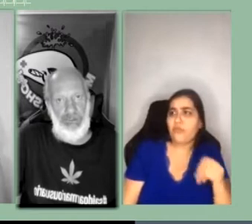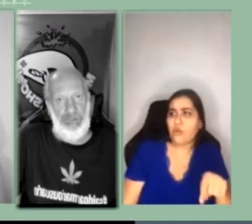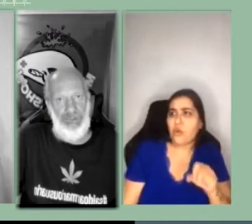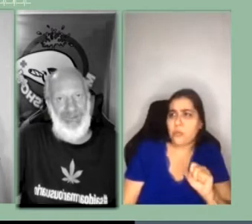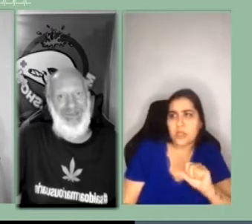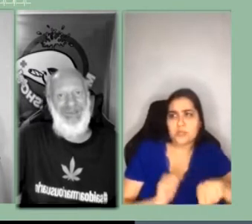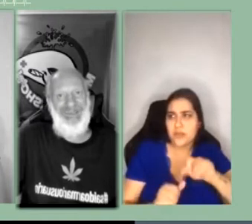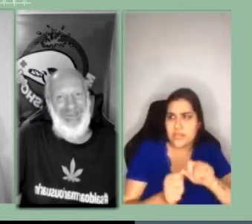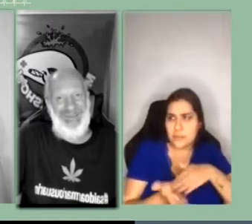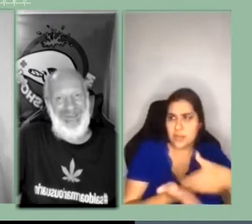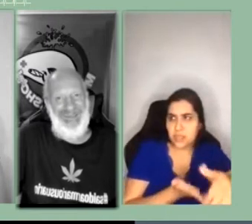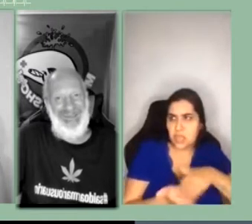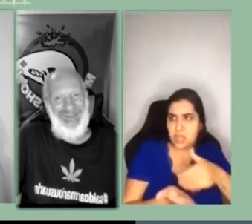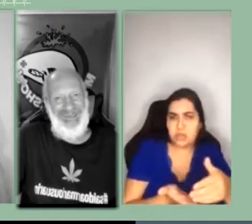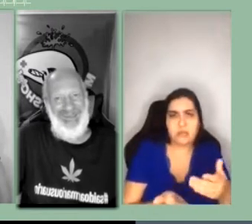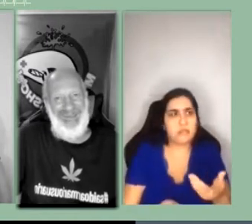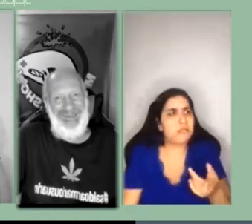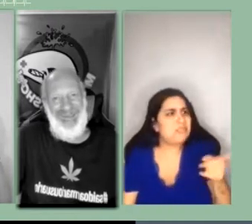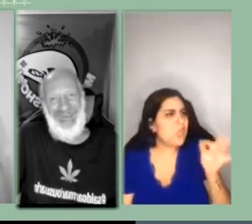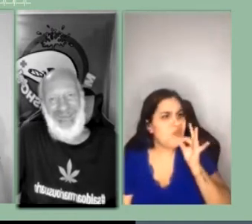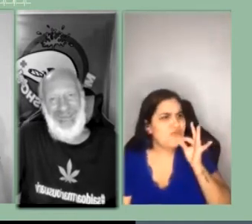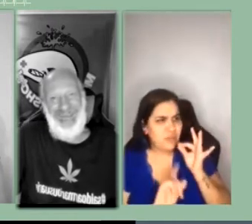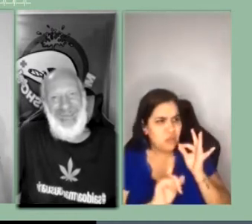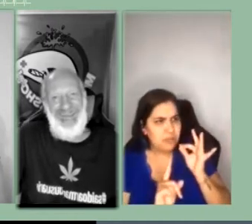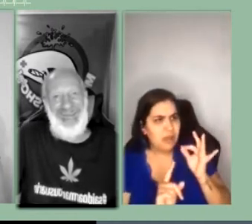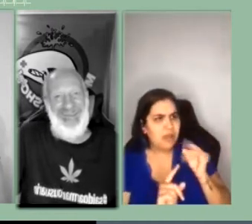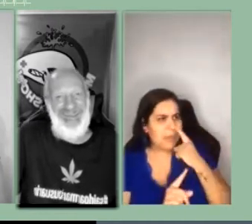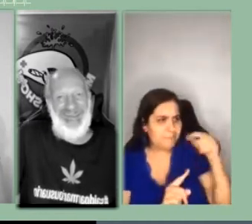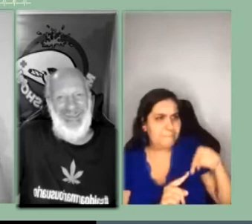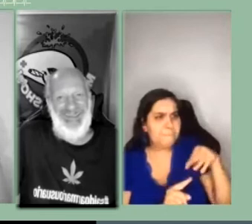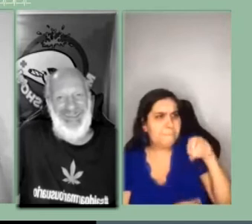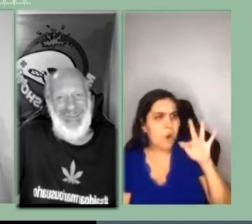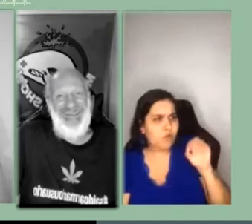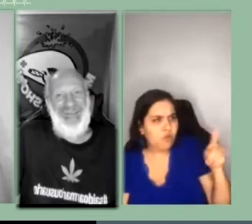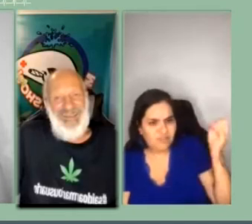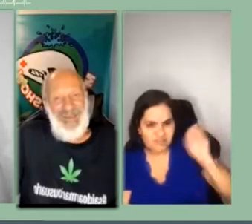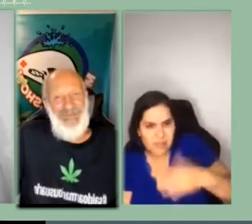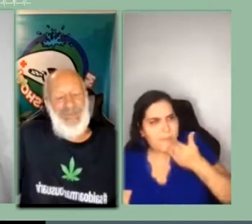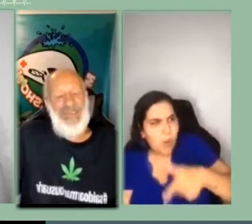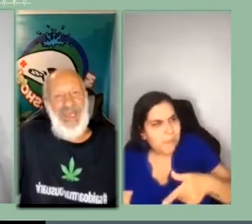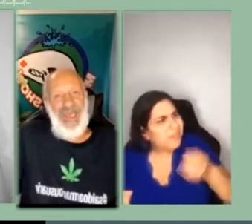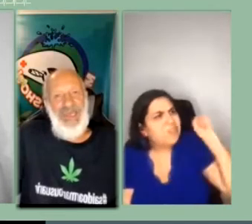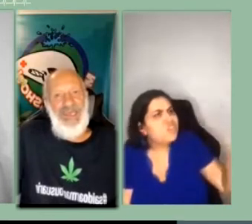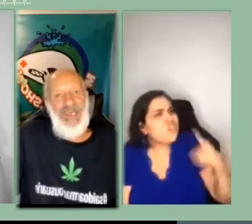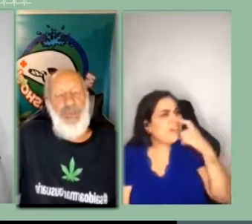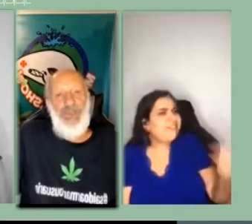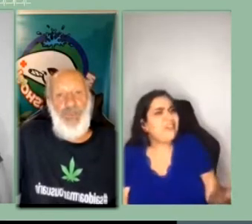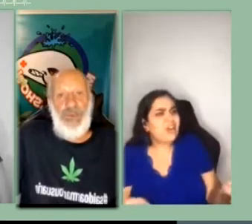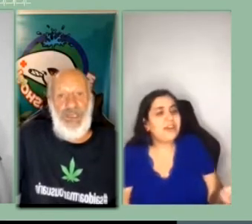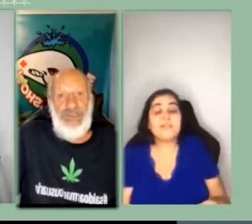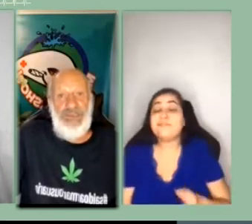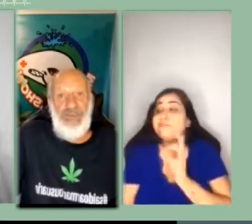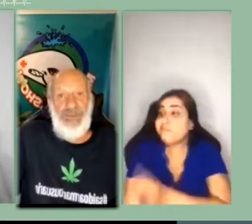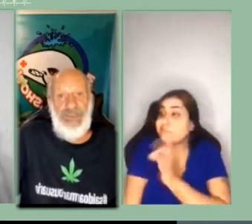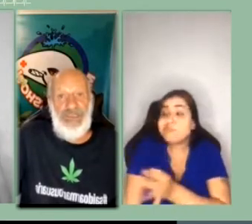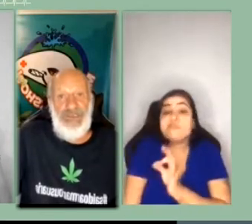Eu digo, pô, se nem fumar, tu vai comer isso? Não, né? Taca fora. Pois é. E é muito